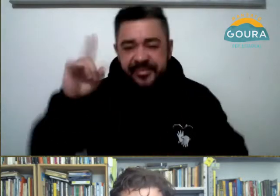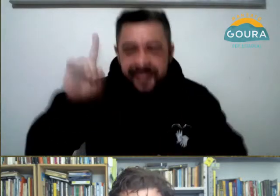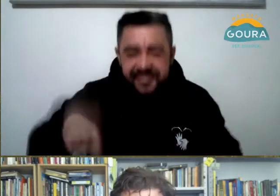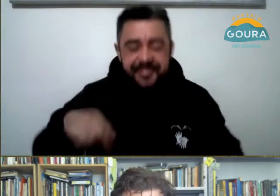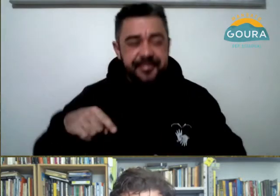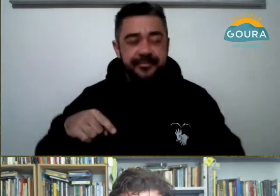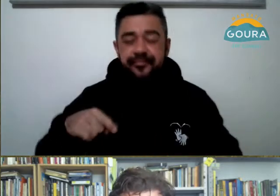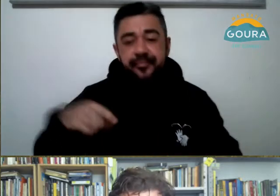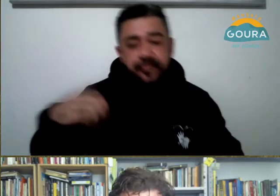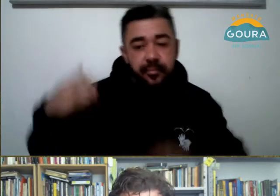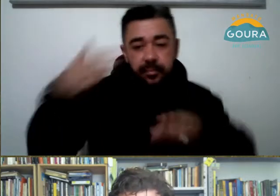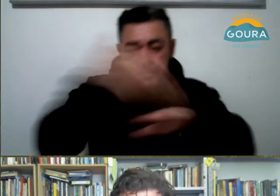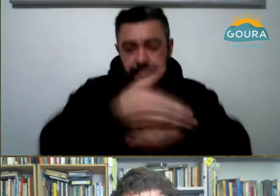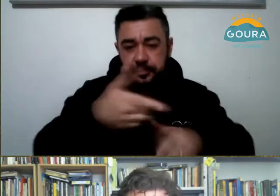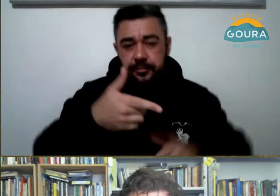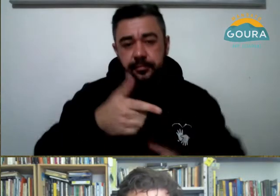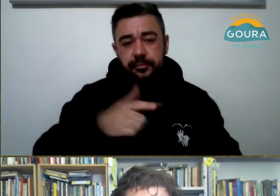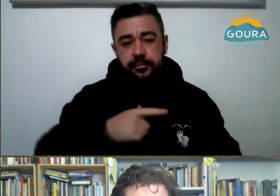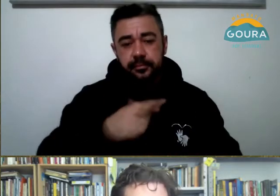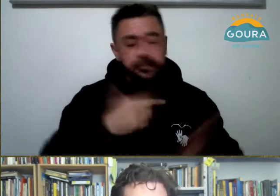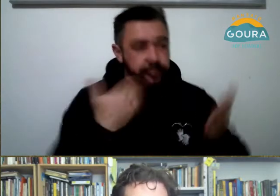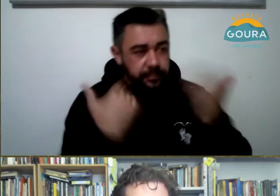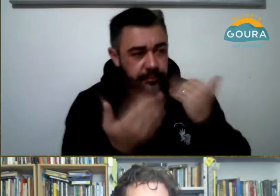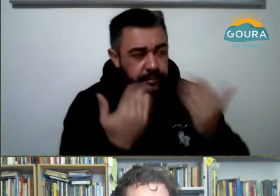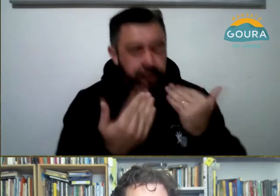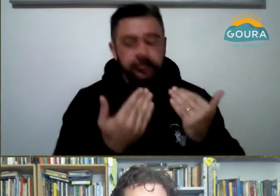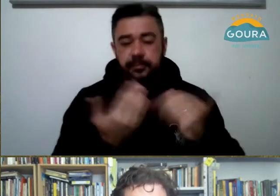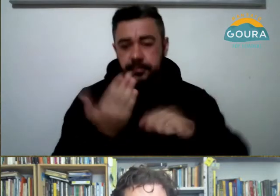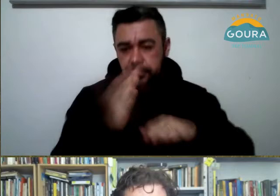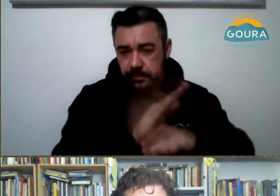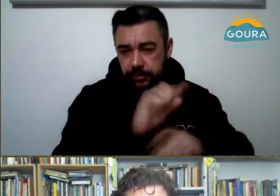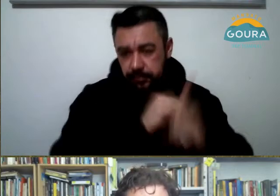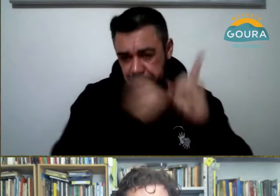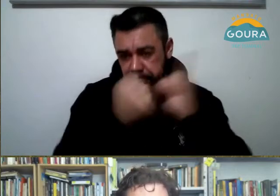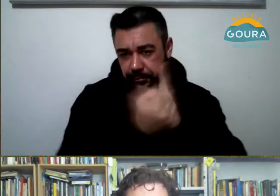instância. Eu diria que